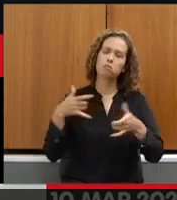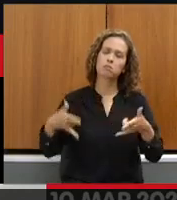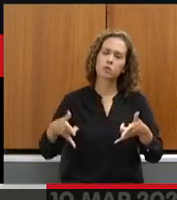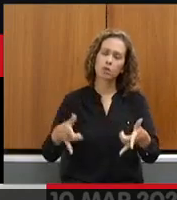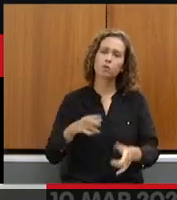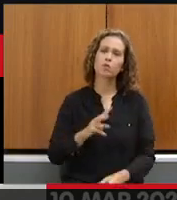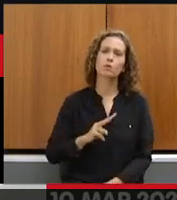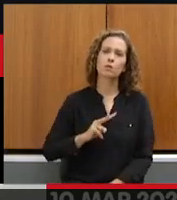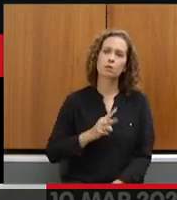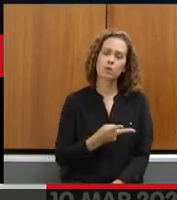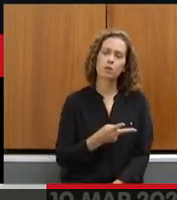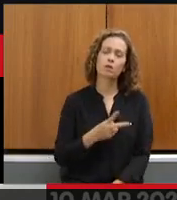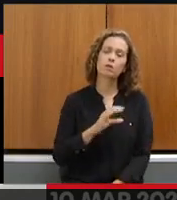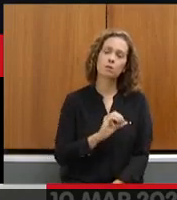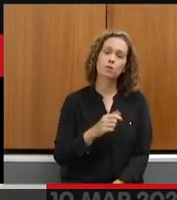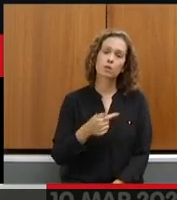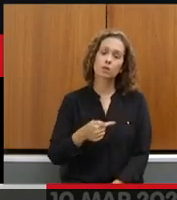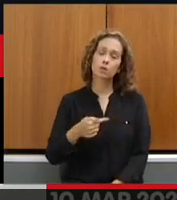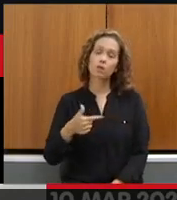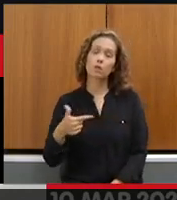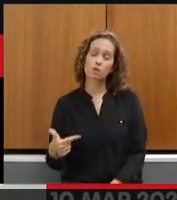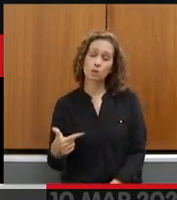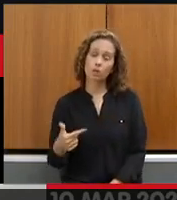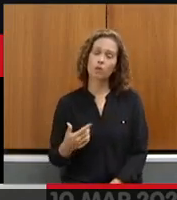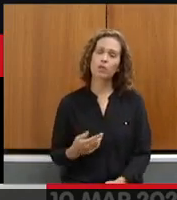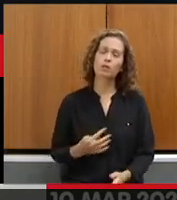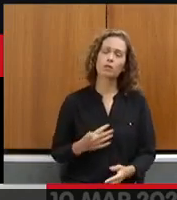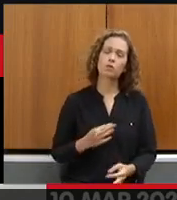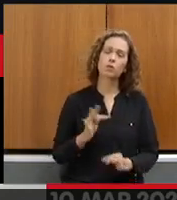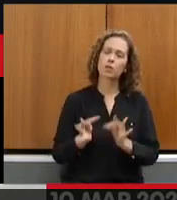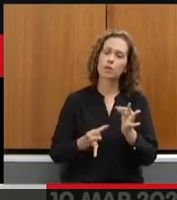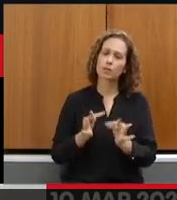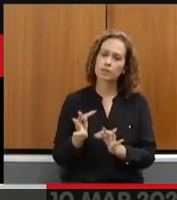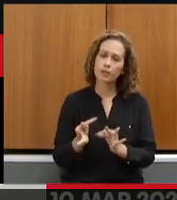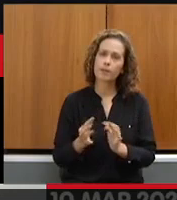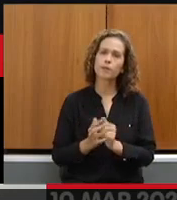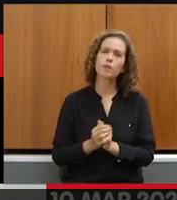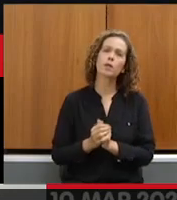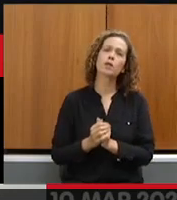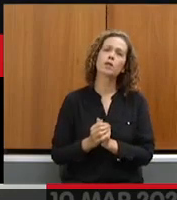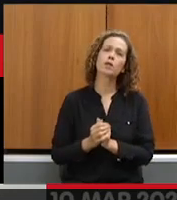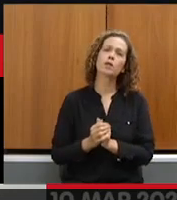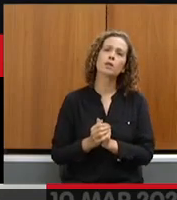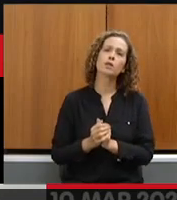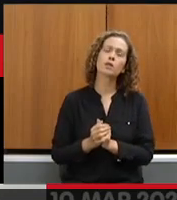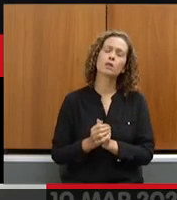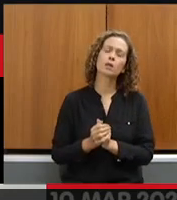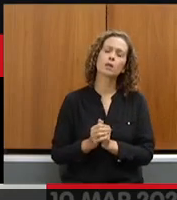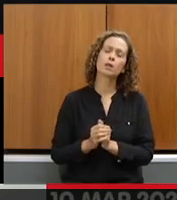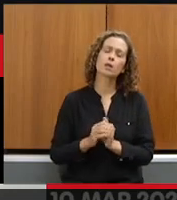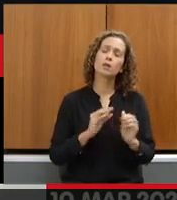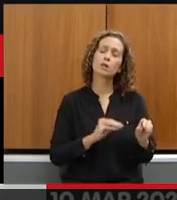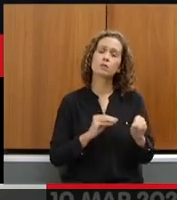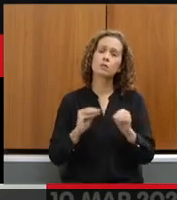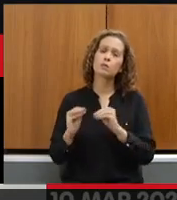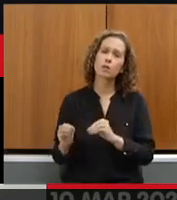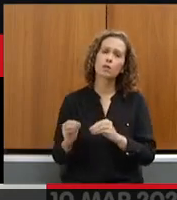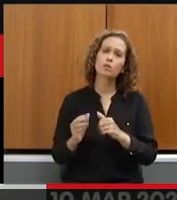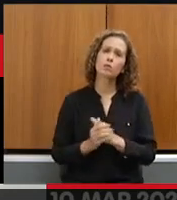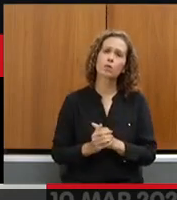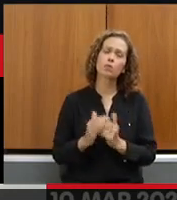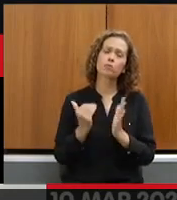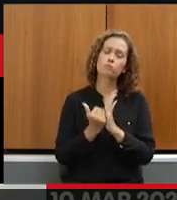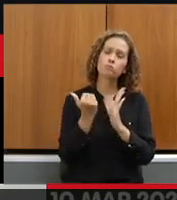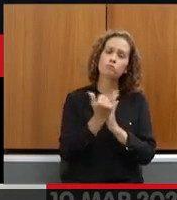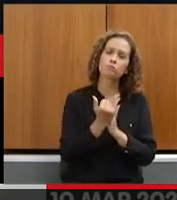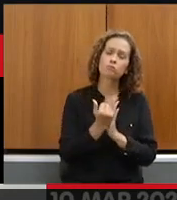2072 leitos de terapia intensiva passou-se para 4075 leitos de terapia intensiva